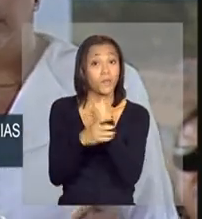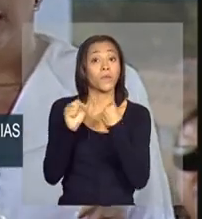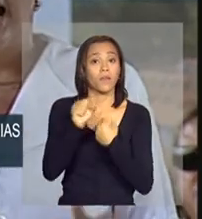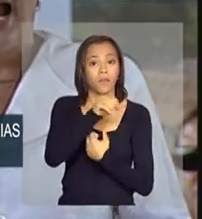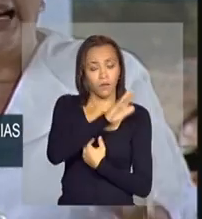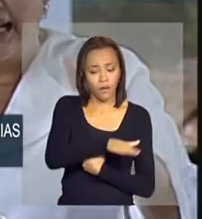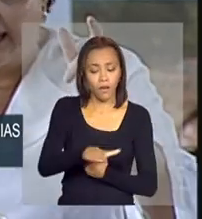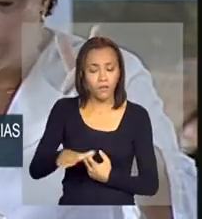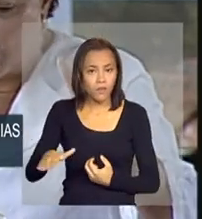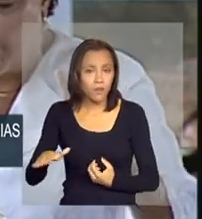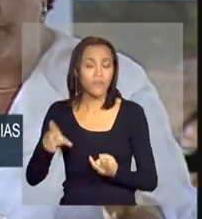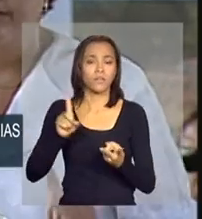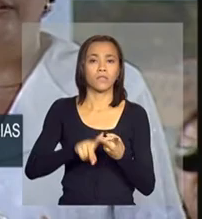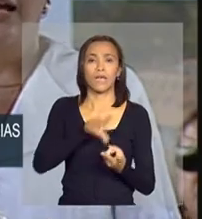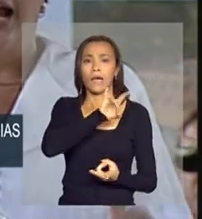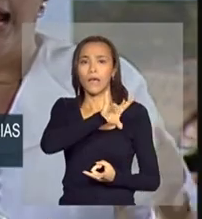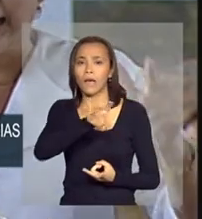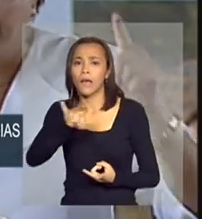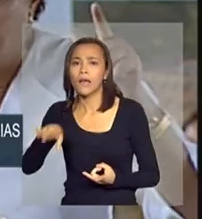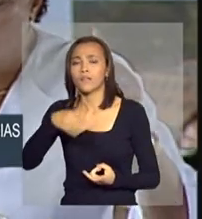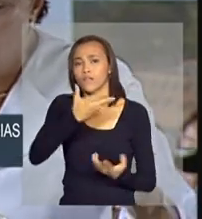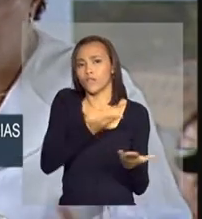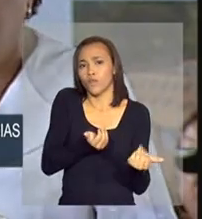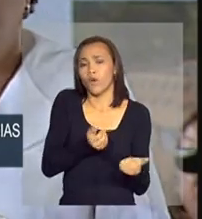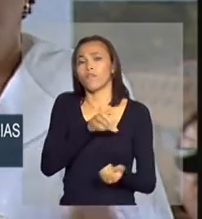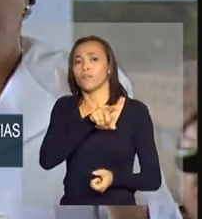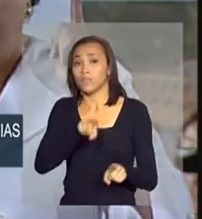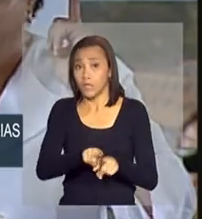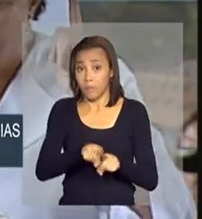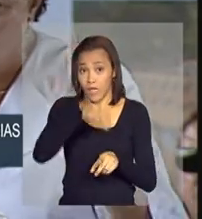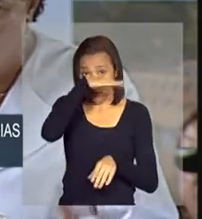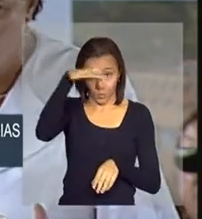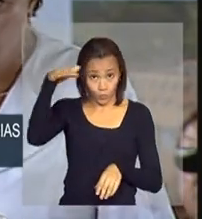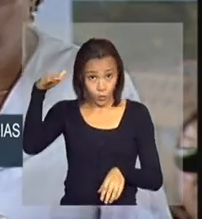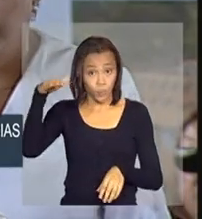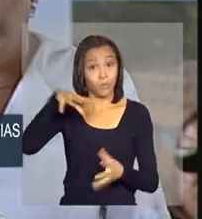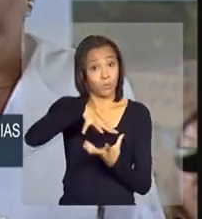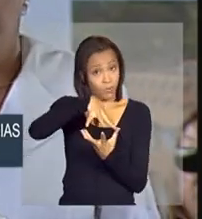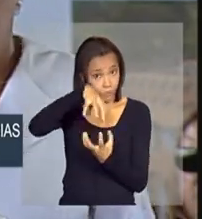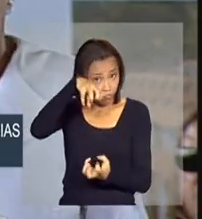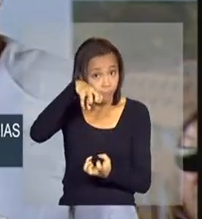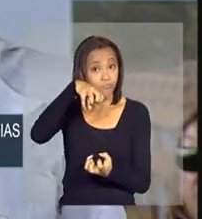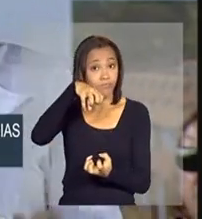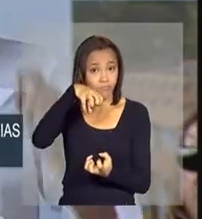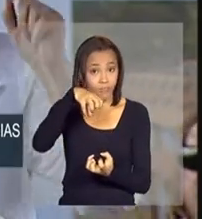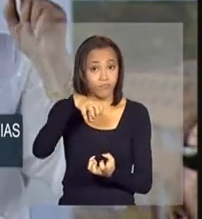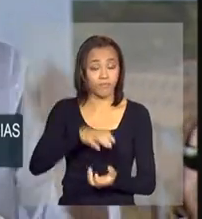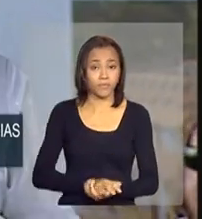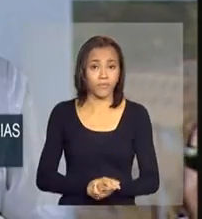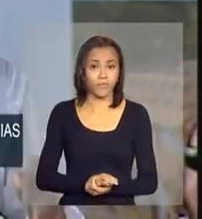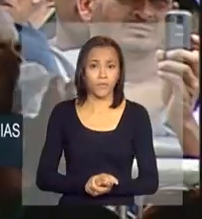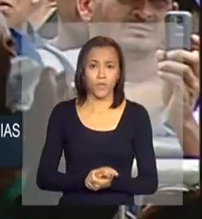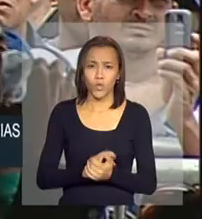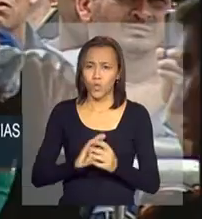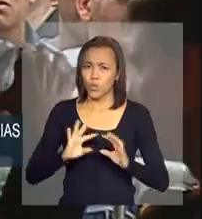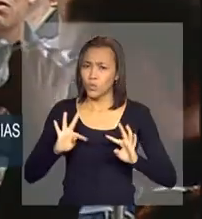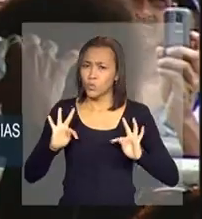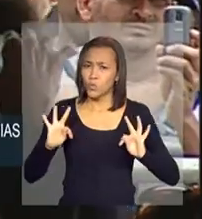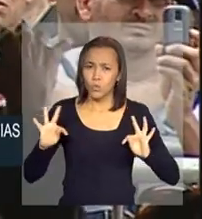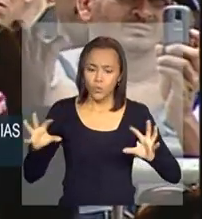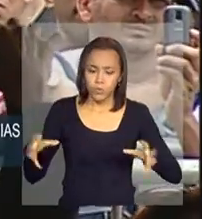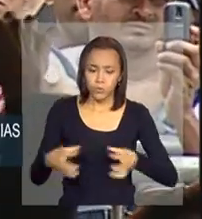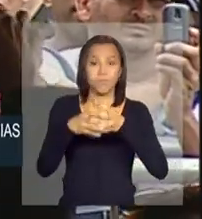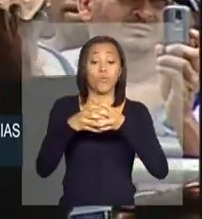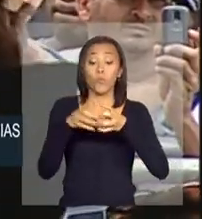criança a cada jovem a cada adulto a cada idoso é o conjunto de